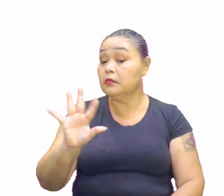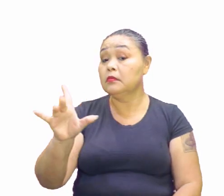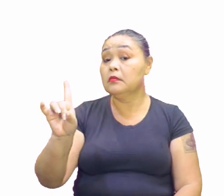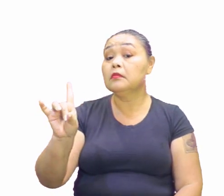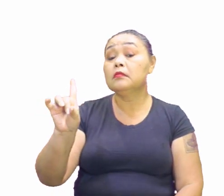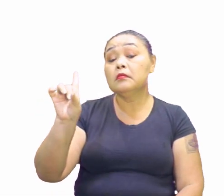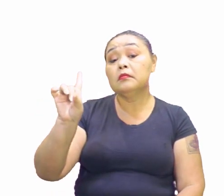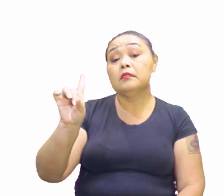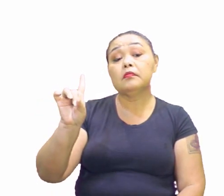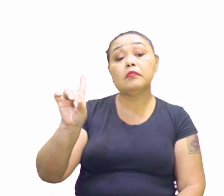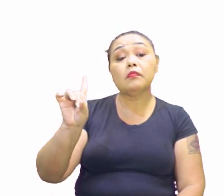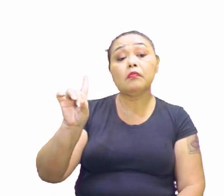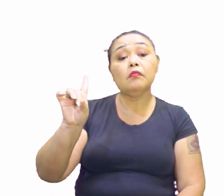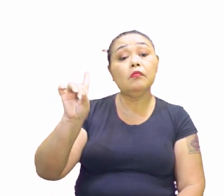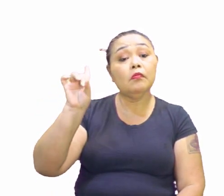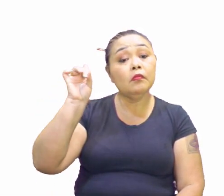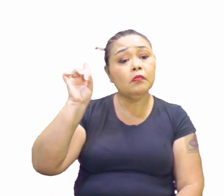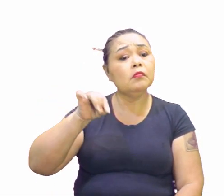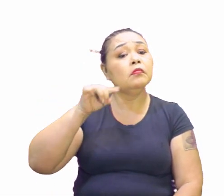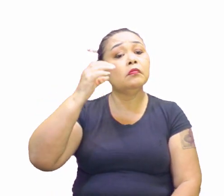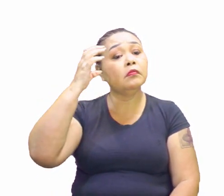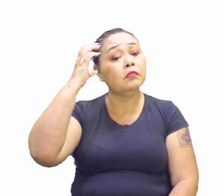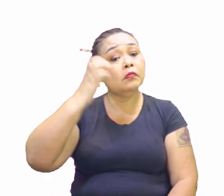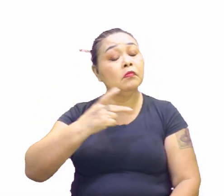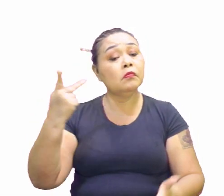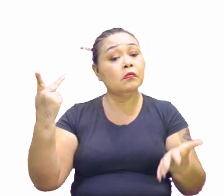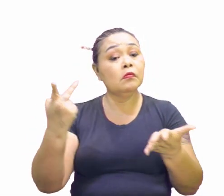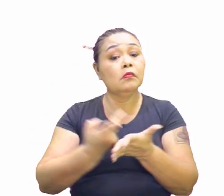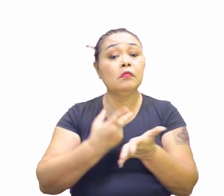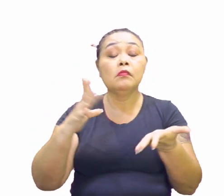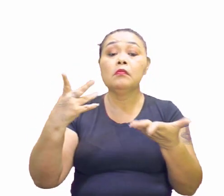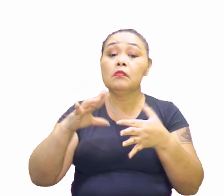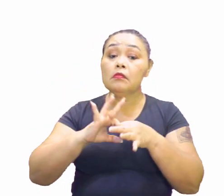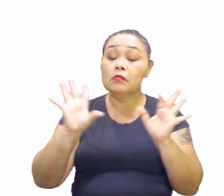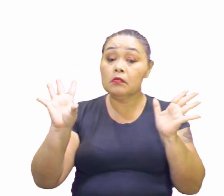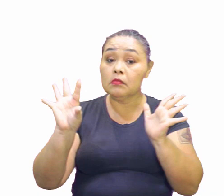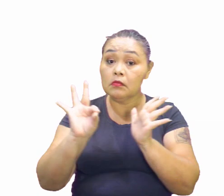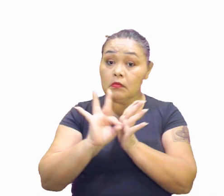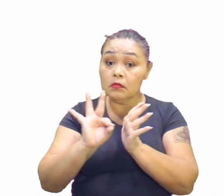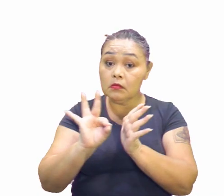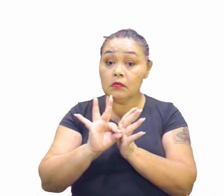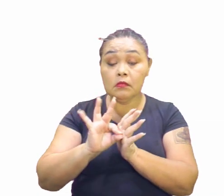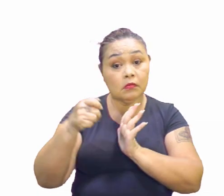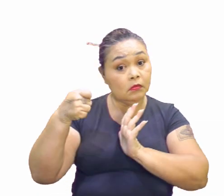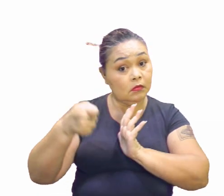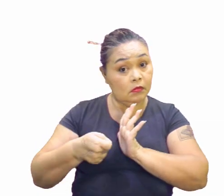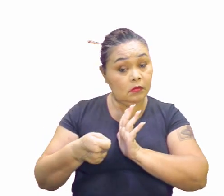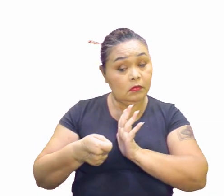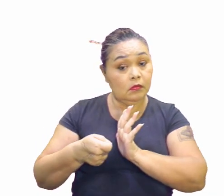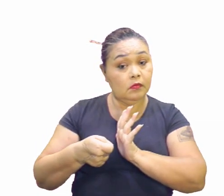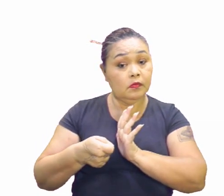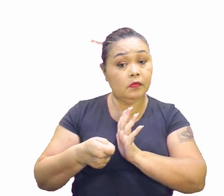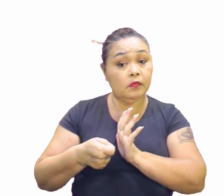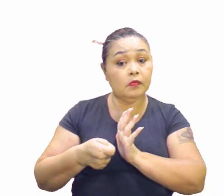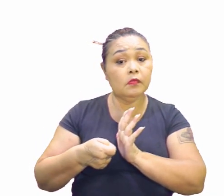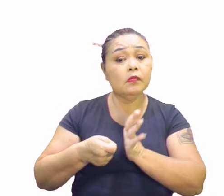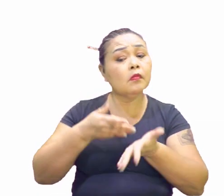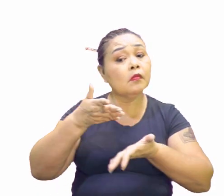uma declaração. É um grave erro a liberação da maconha. Já vai afirmando, já está